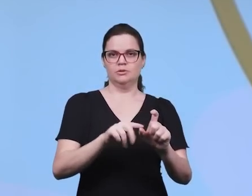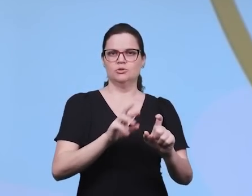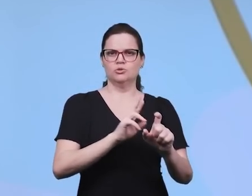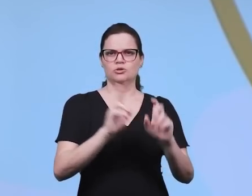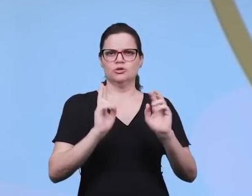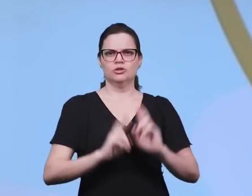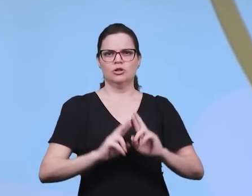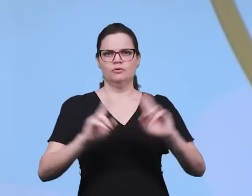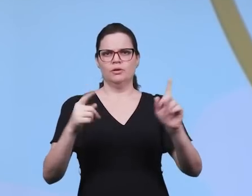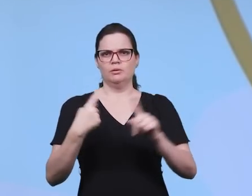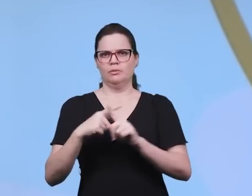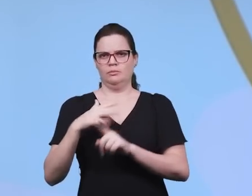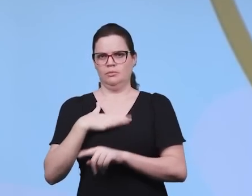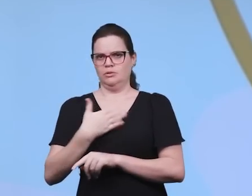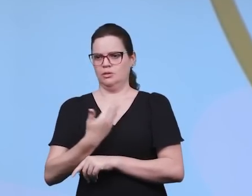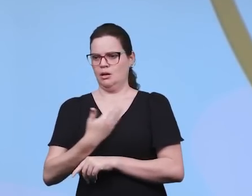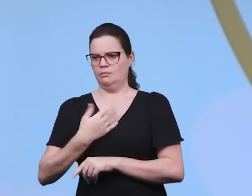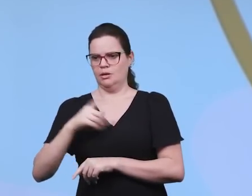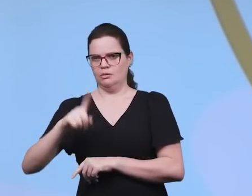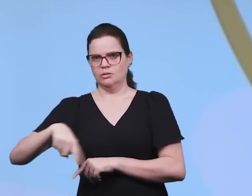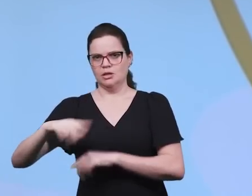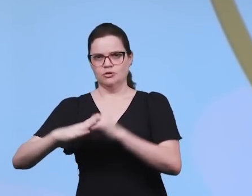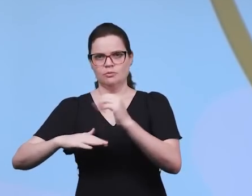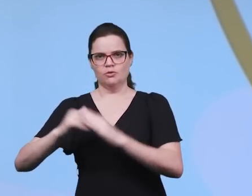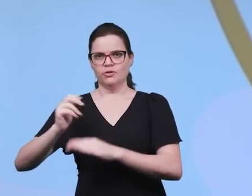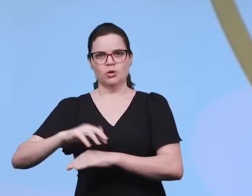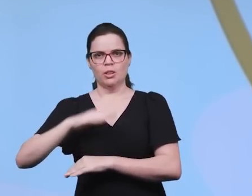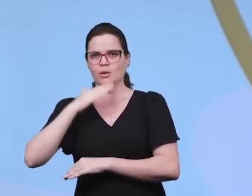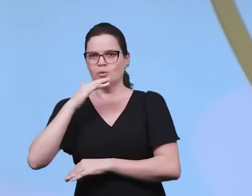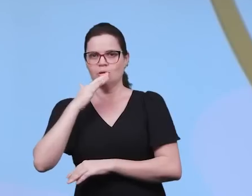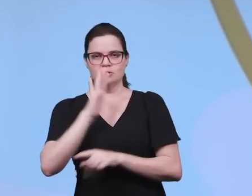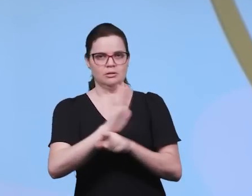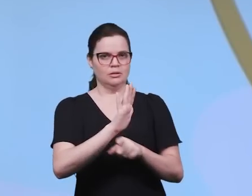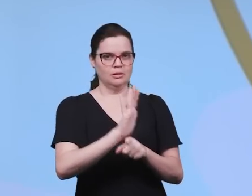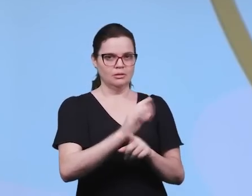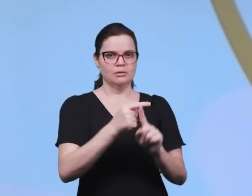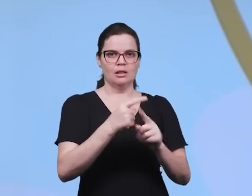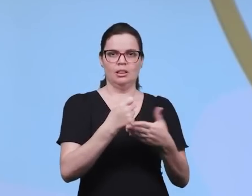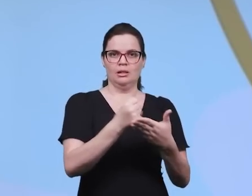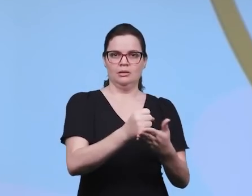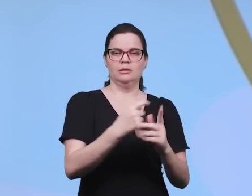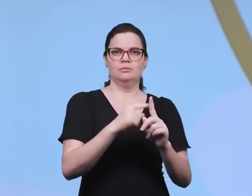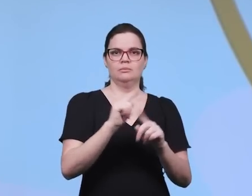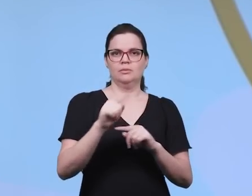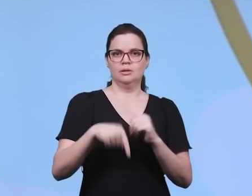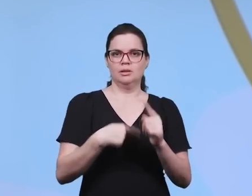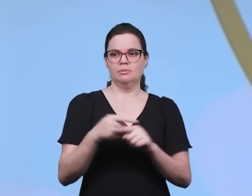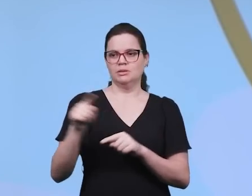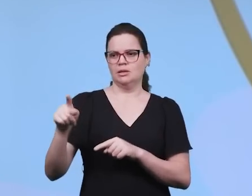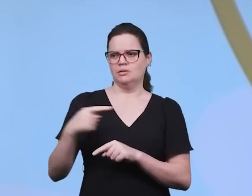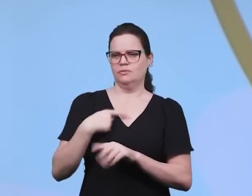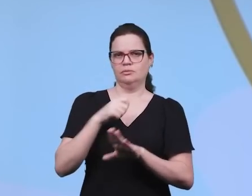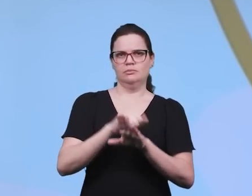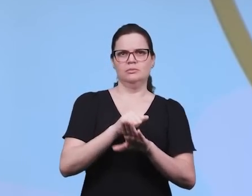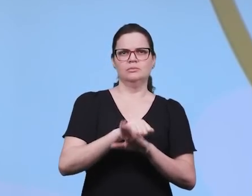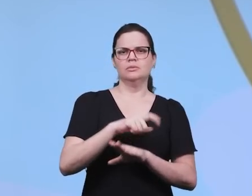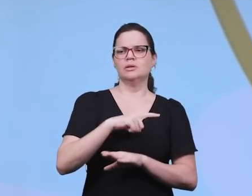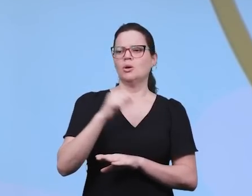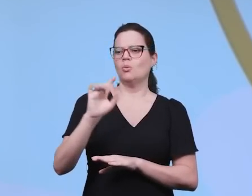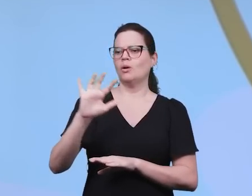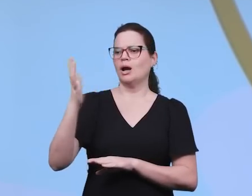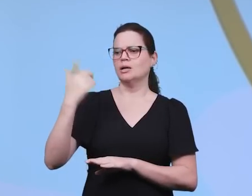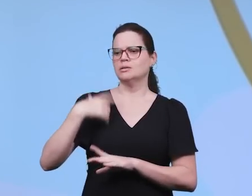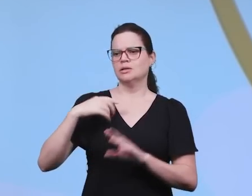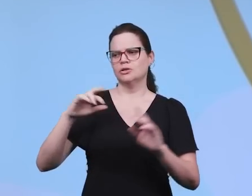grande que os colegas não conseguiriam trabalhar. E logo depois, os colegas de trabalho batiam na porta do meu consultório e falaram assim, Roberto, tem um caso